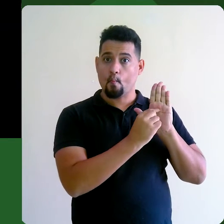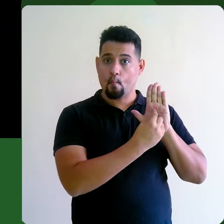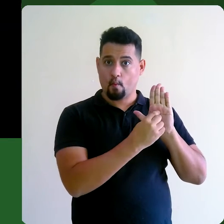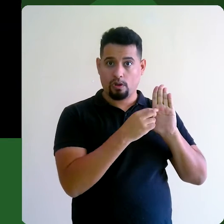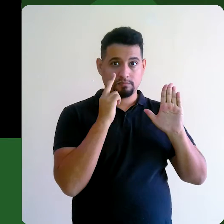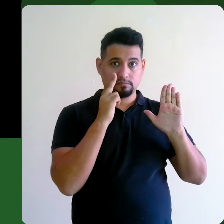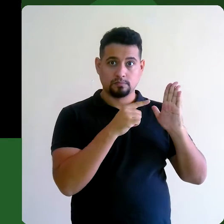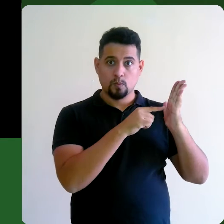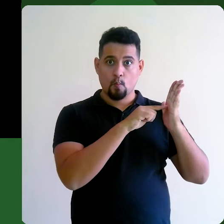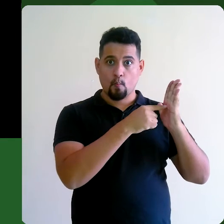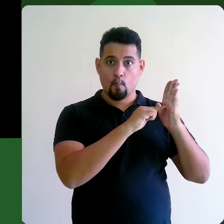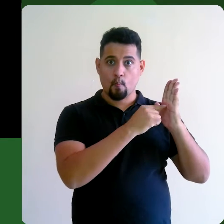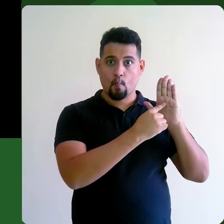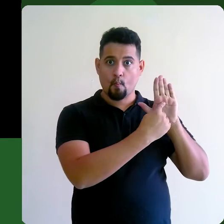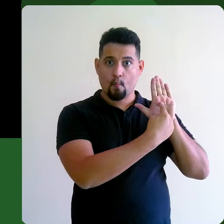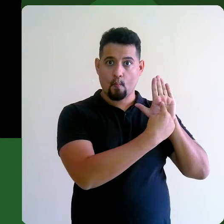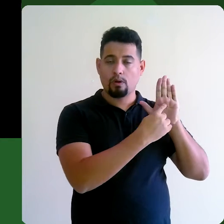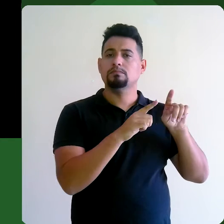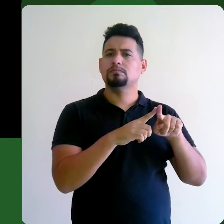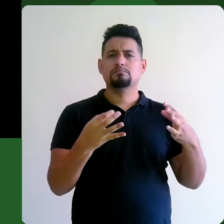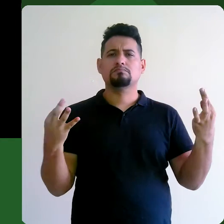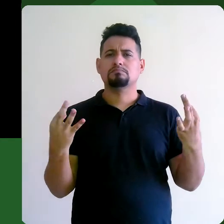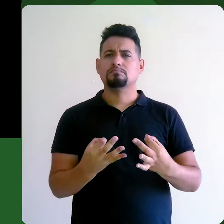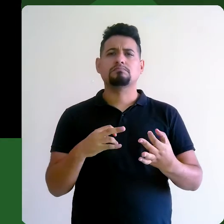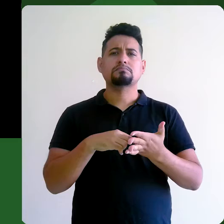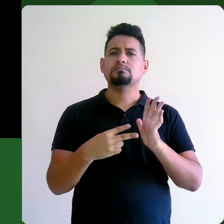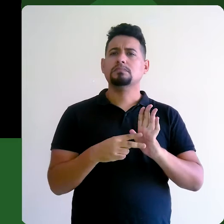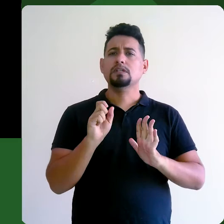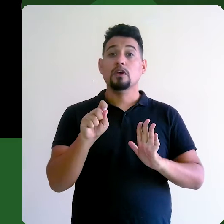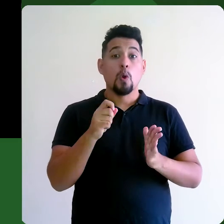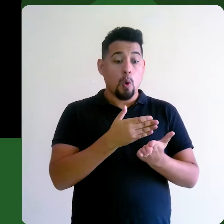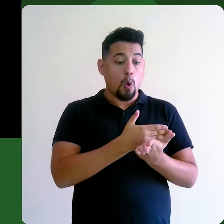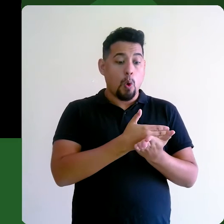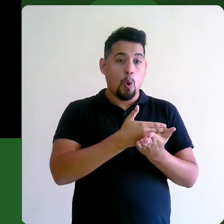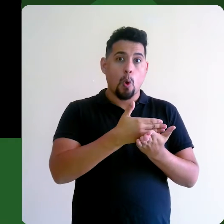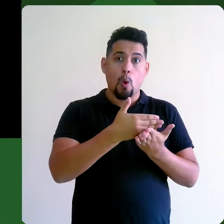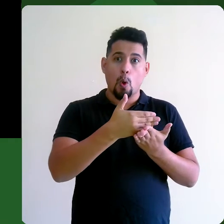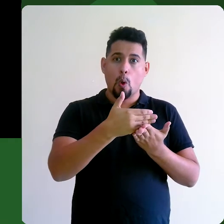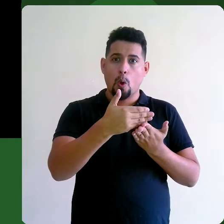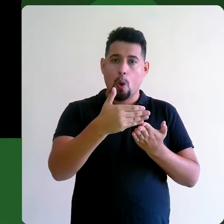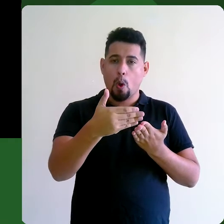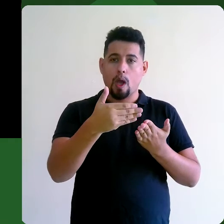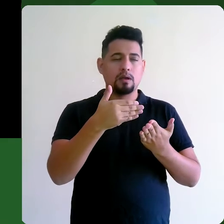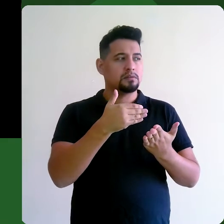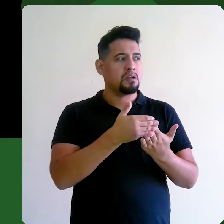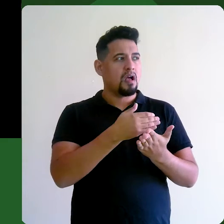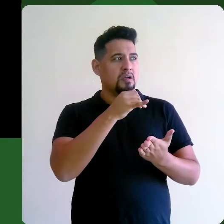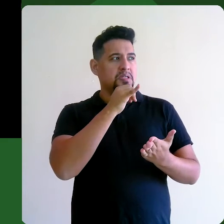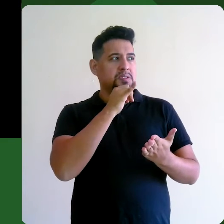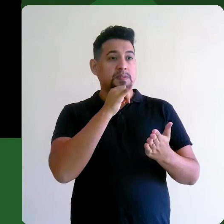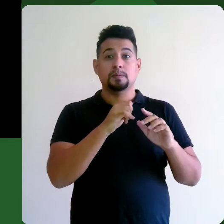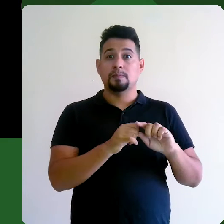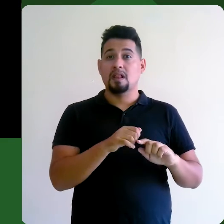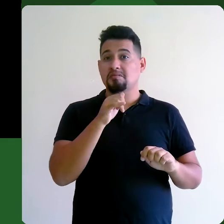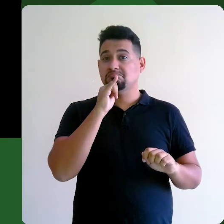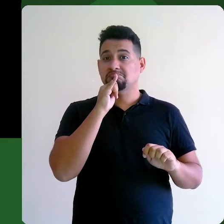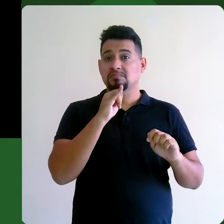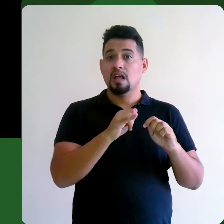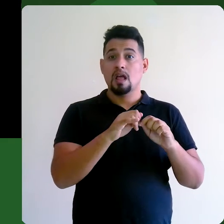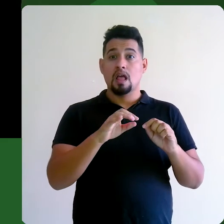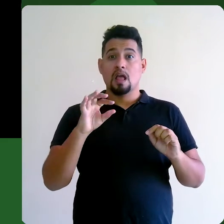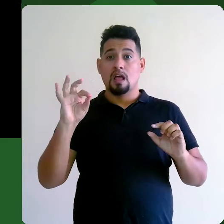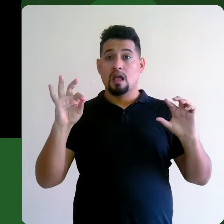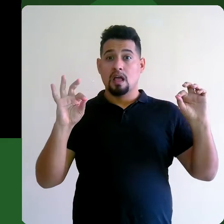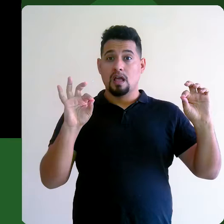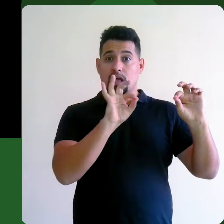que eu já tenho aqui no meio, a forma mais correta de fazer iniciando essa marcação pelas laterais,